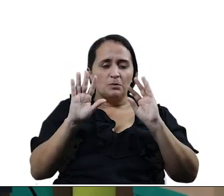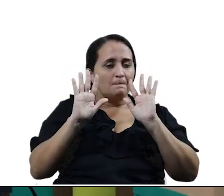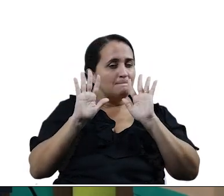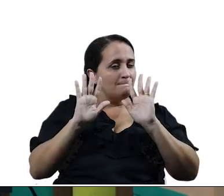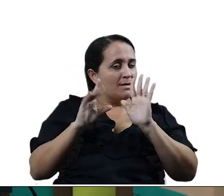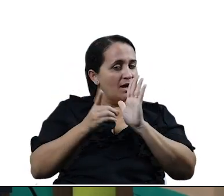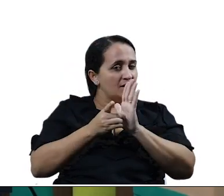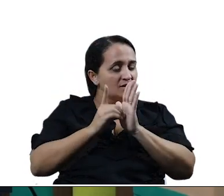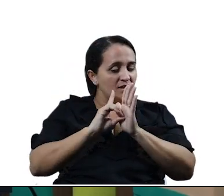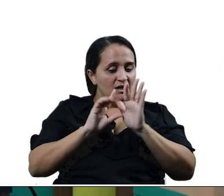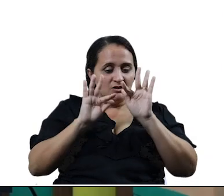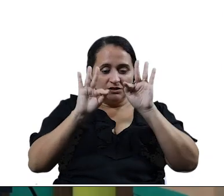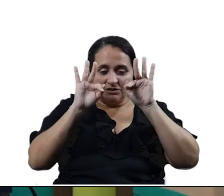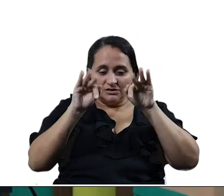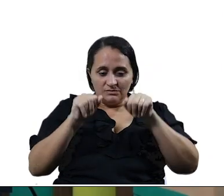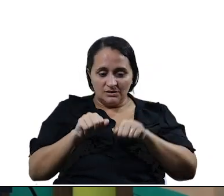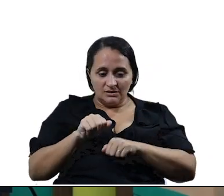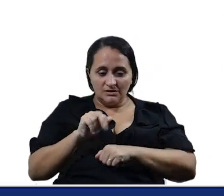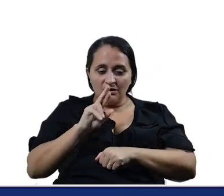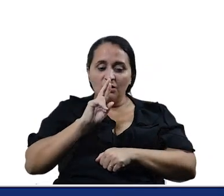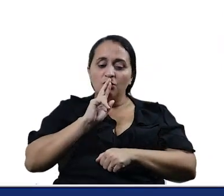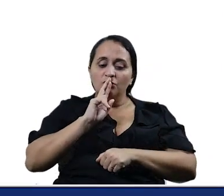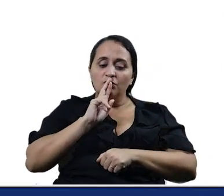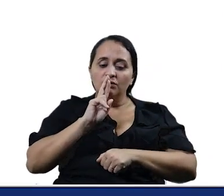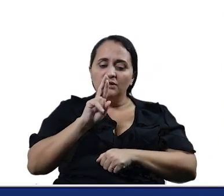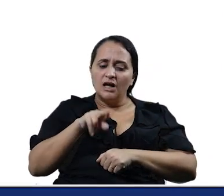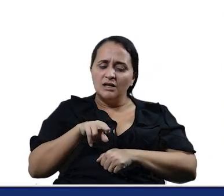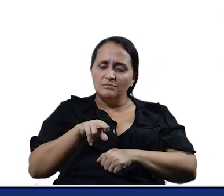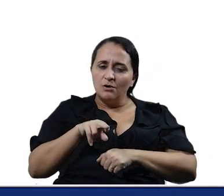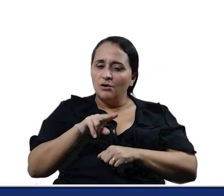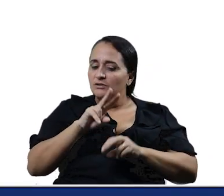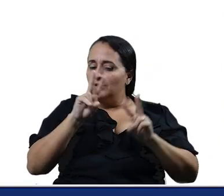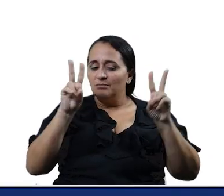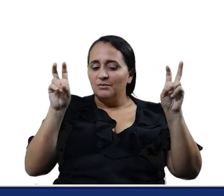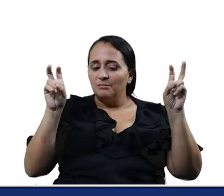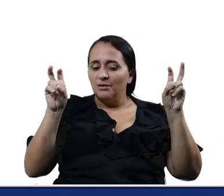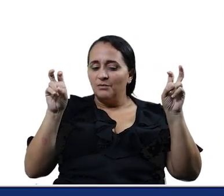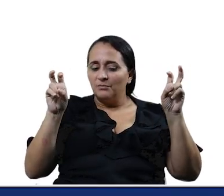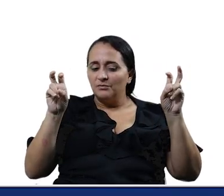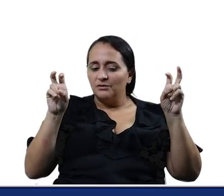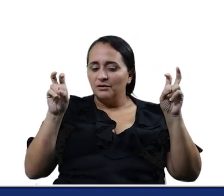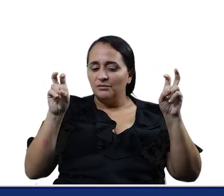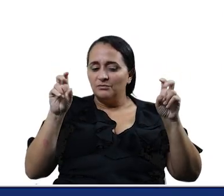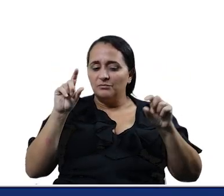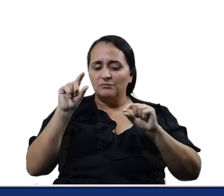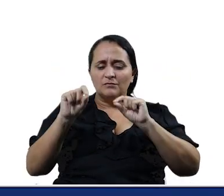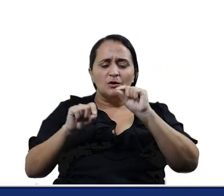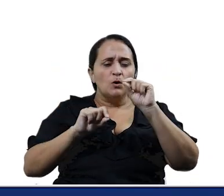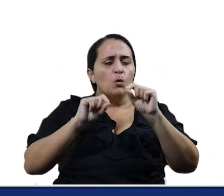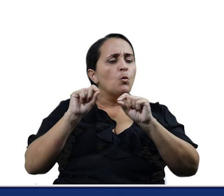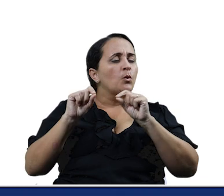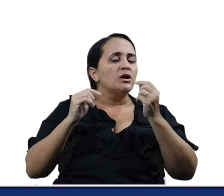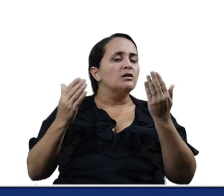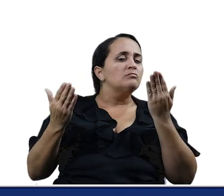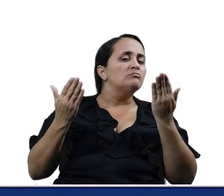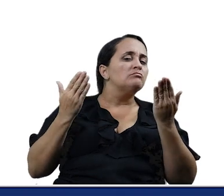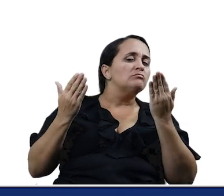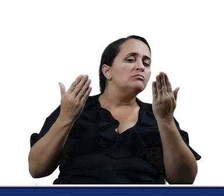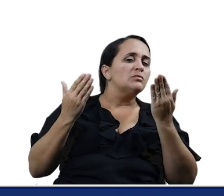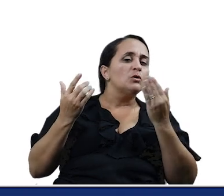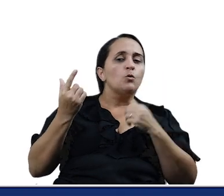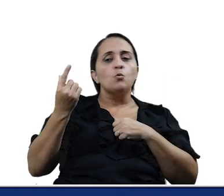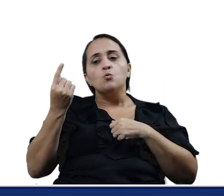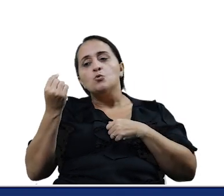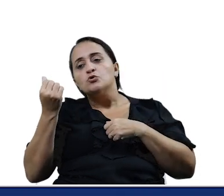dar a resposta para a nossa charada. O que será que tem em comum entre o dinheiro e